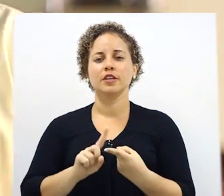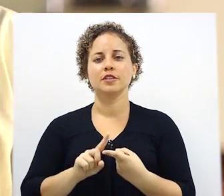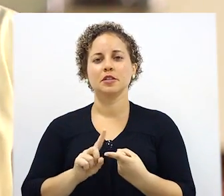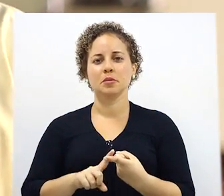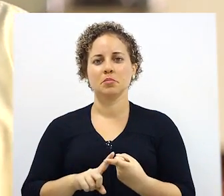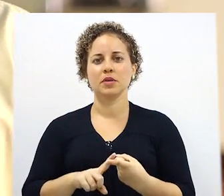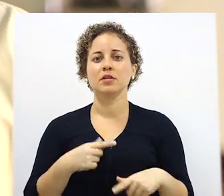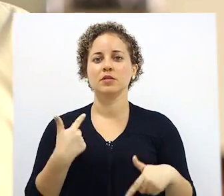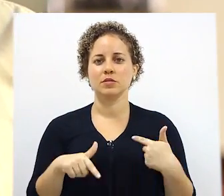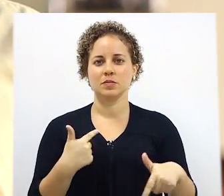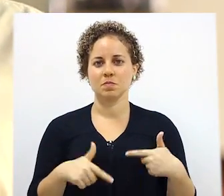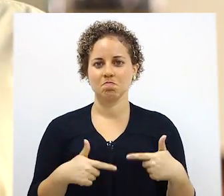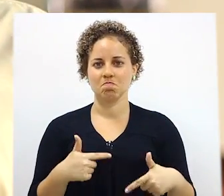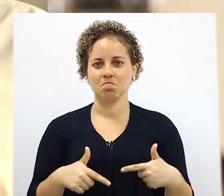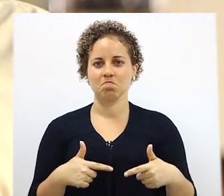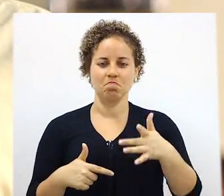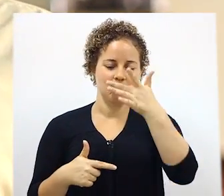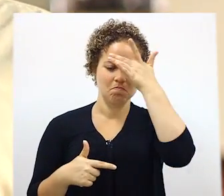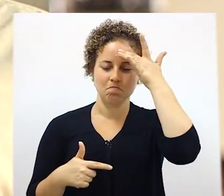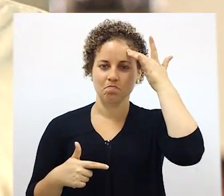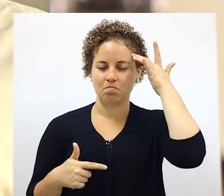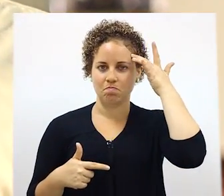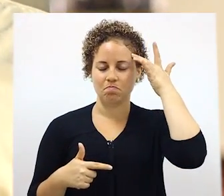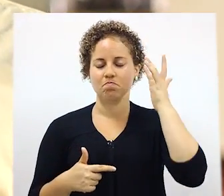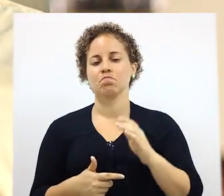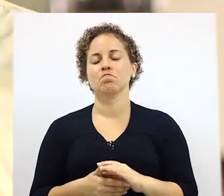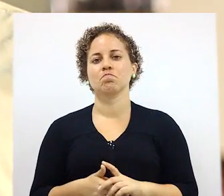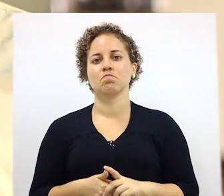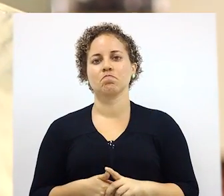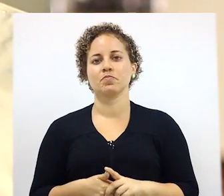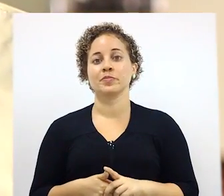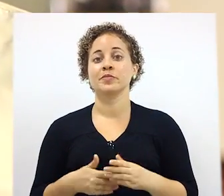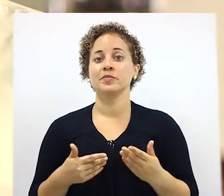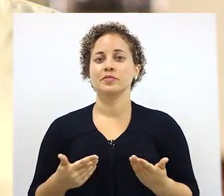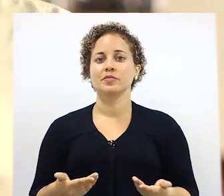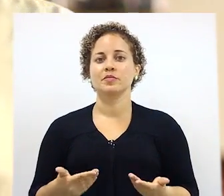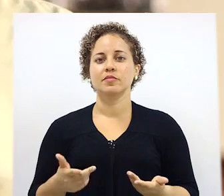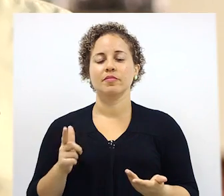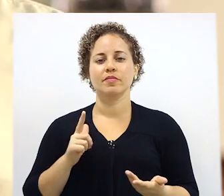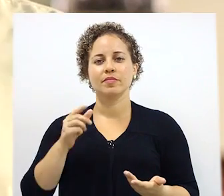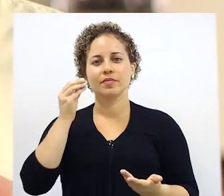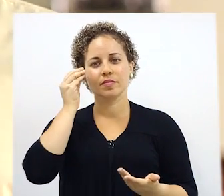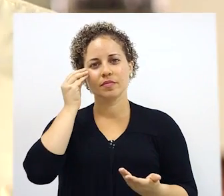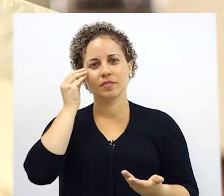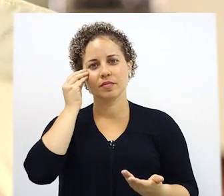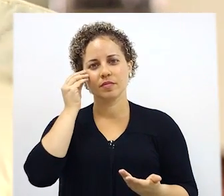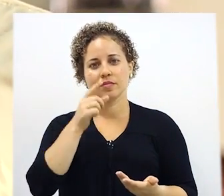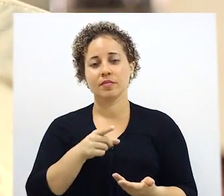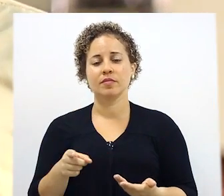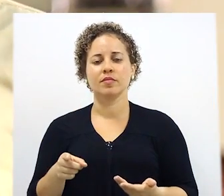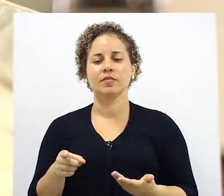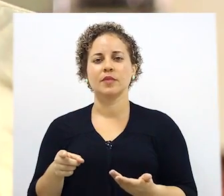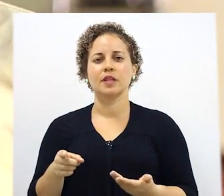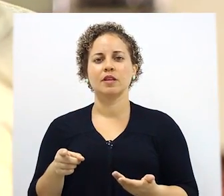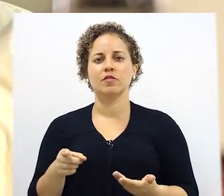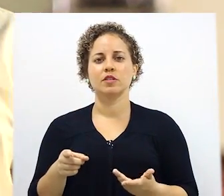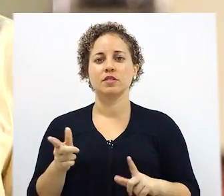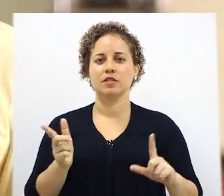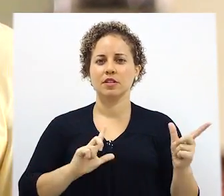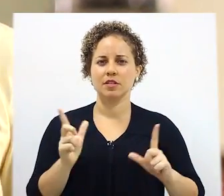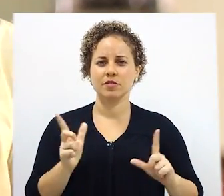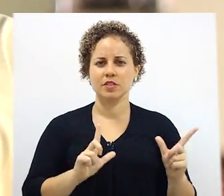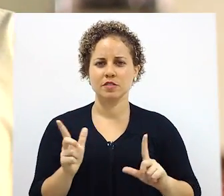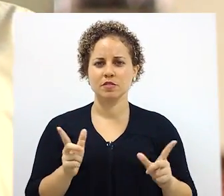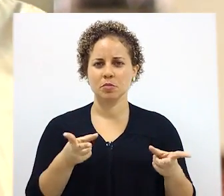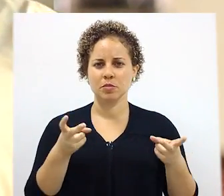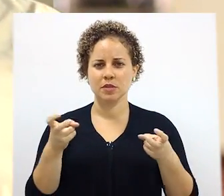o trabalhador. Então, o agronegócio em si, hoje em dia, né, se você estiver acompanhando a mídia, você